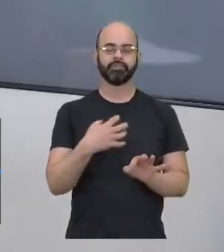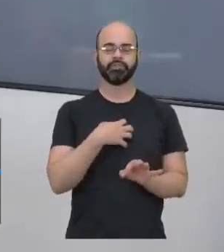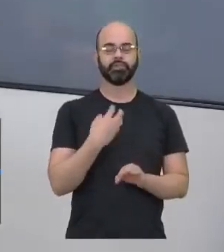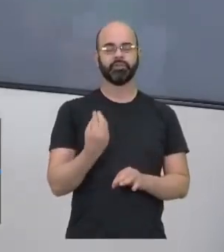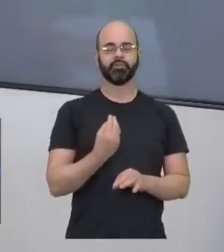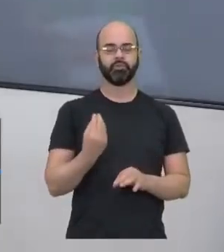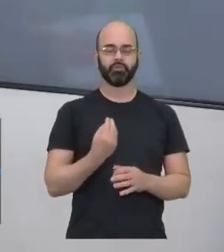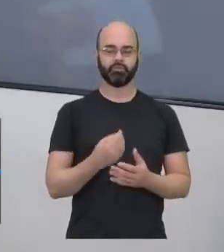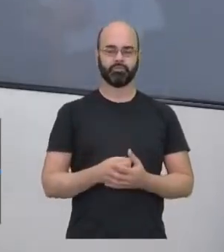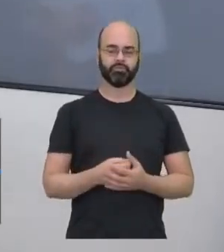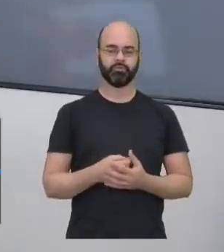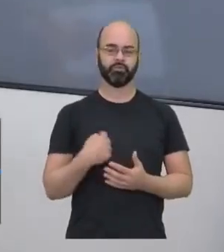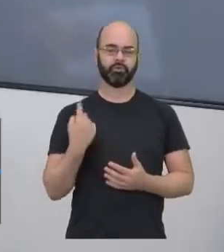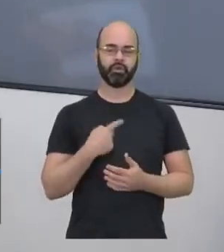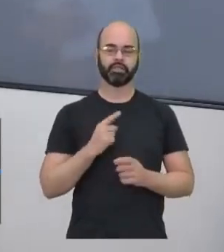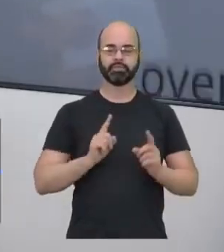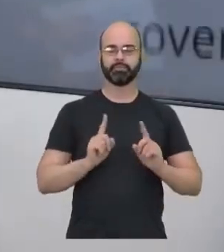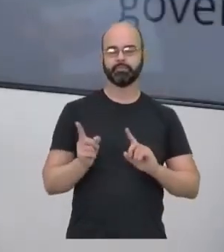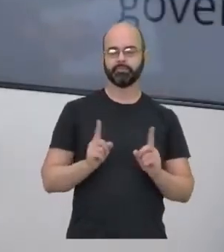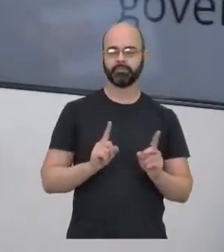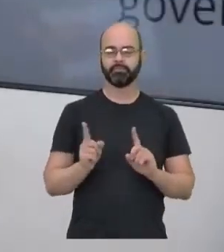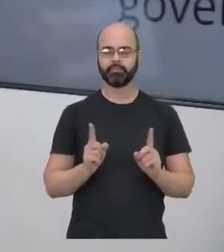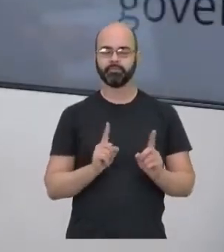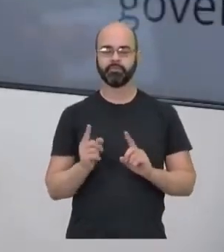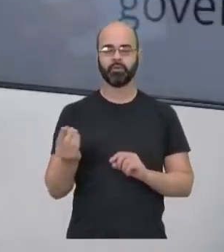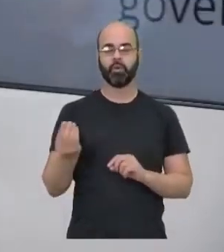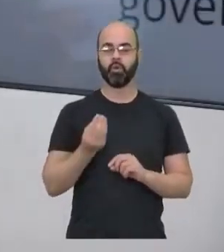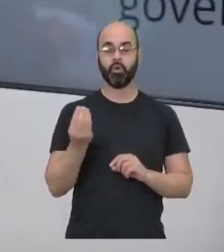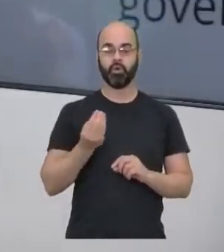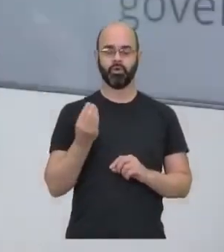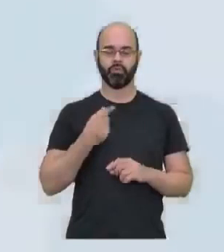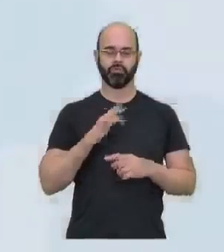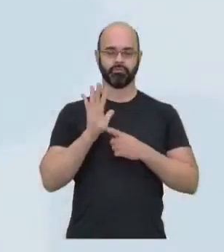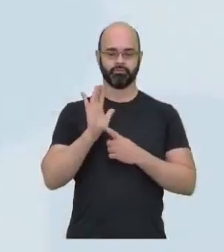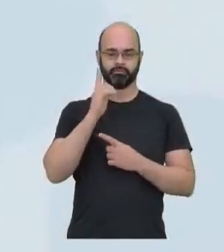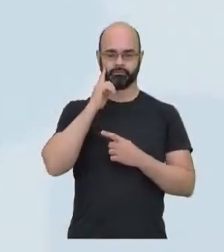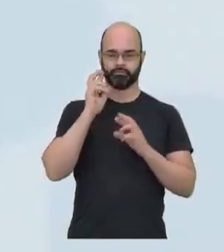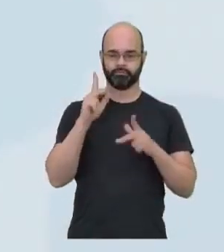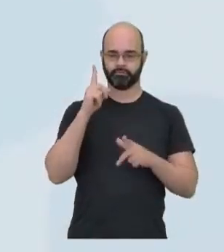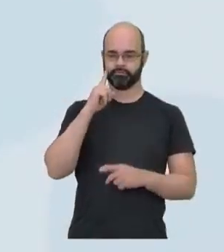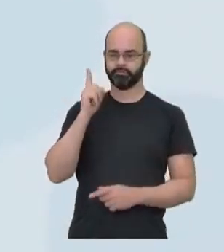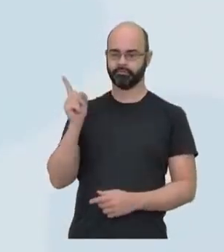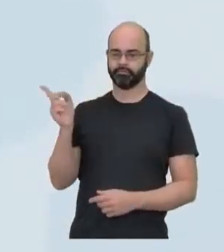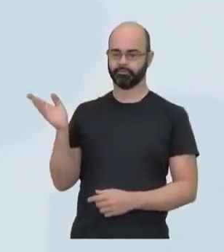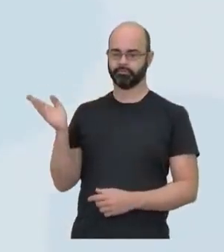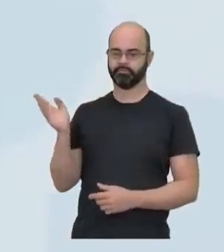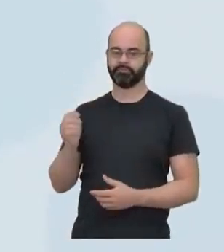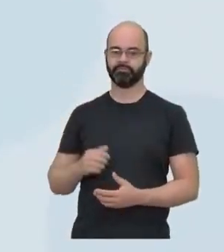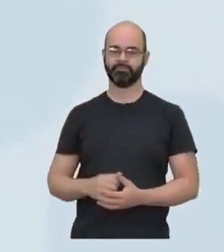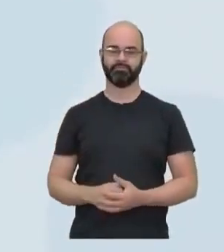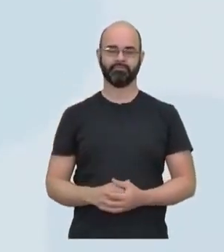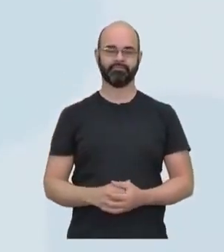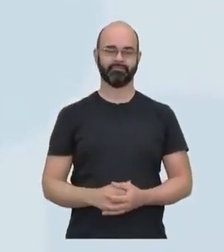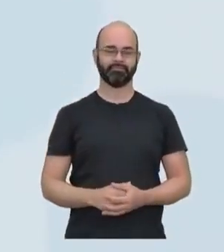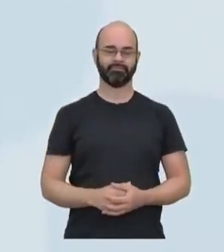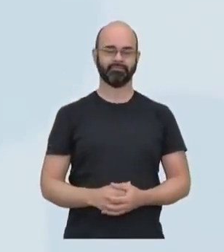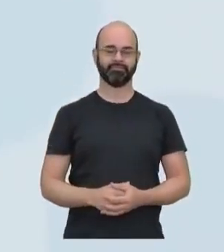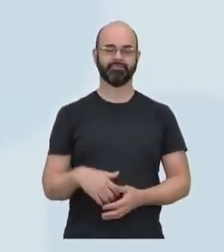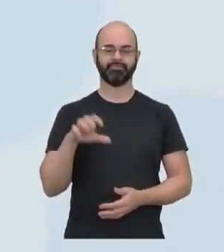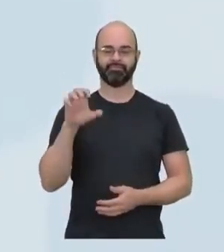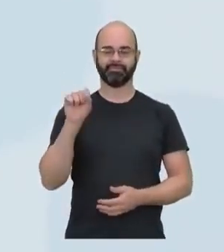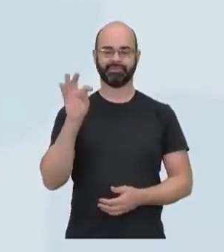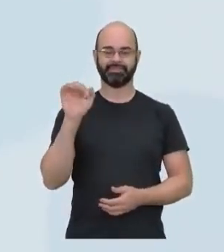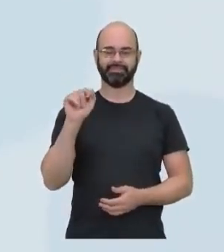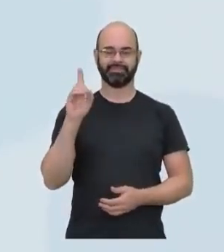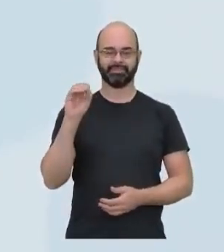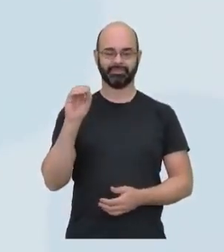governa, como que a gente faz? Então, eu vou colocar mais uma explicação aqui para vocês, dá uma olhadinha na tela. Ó, estado é diferente de